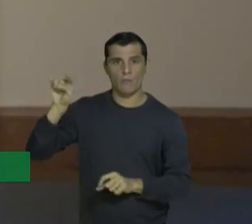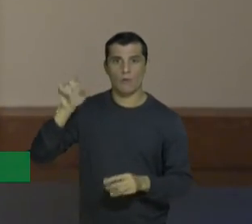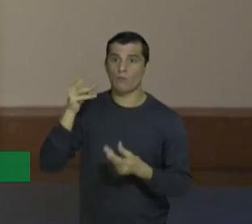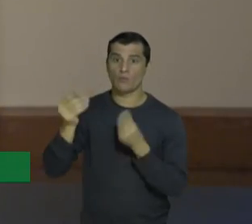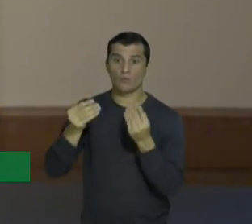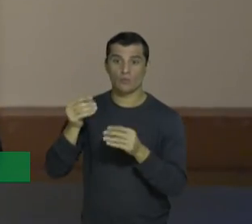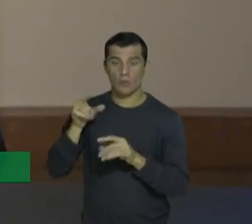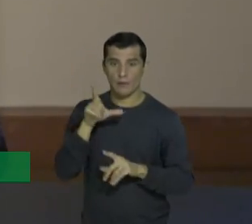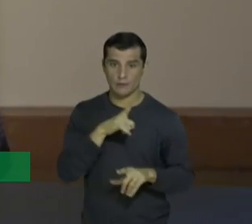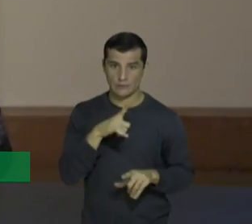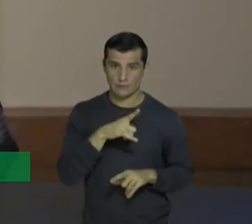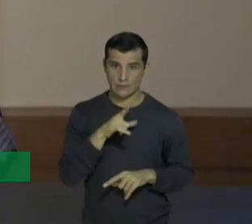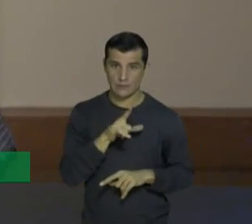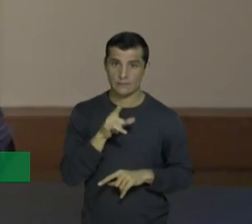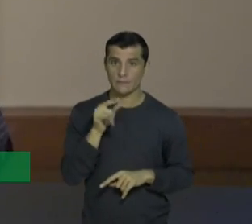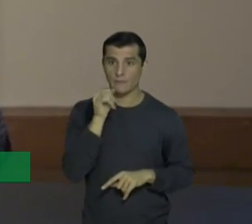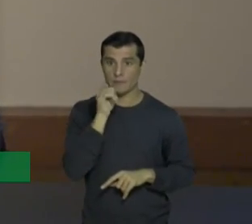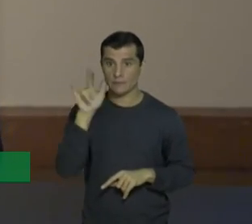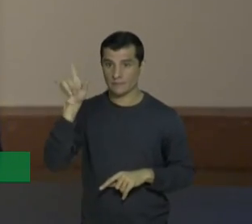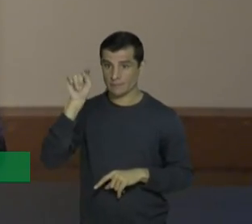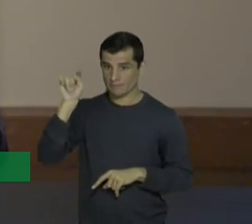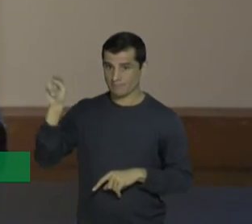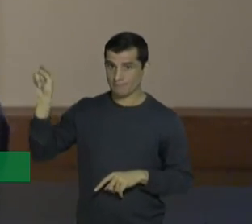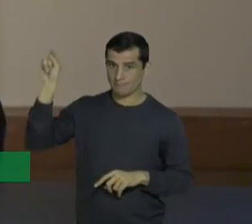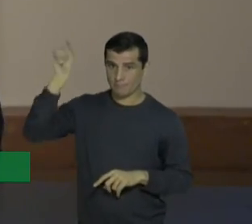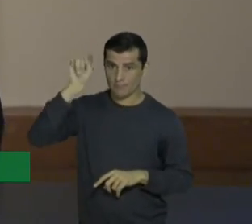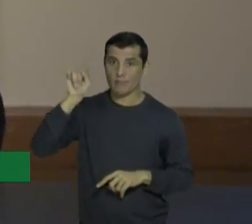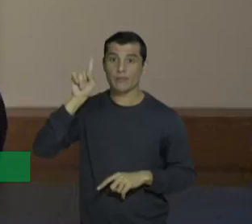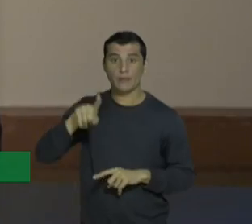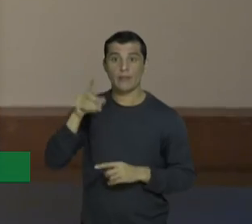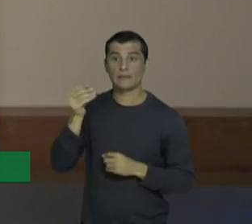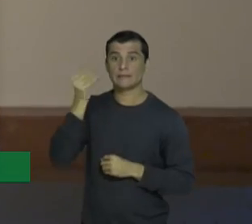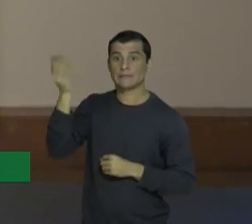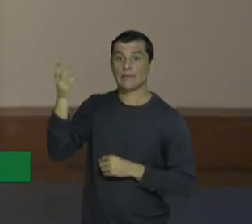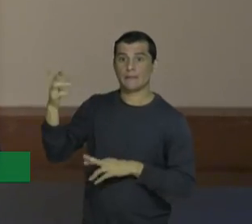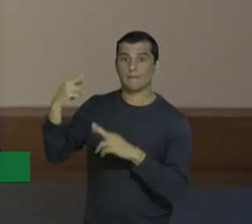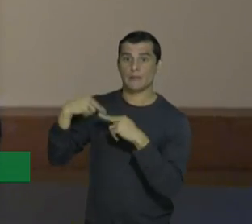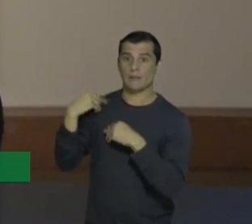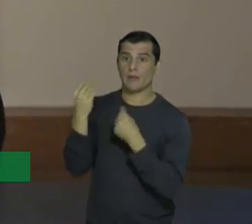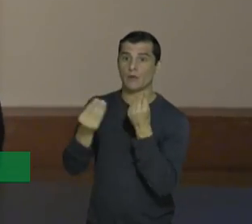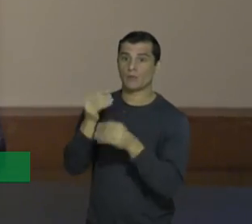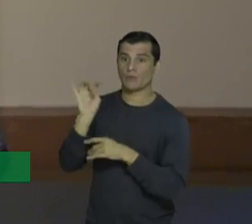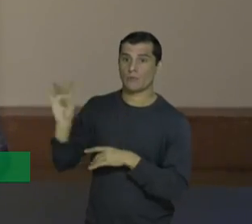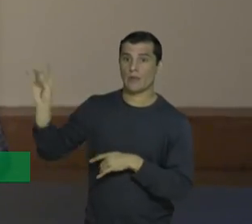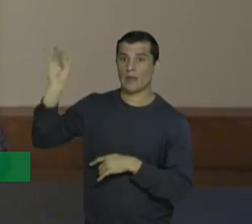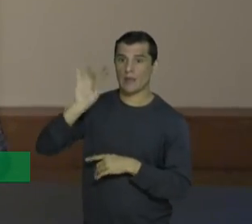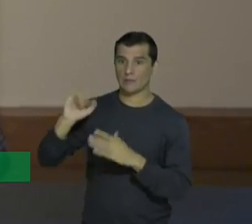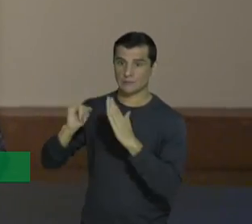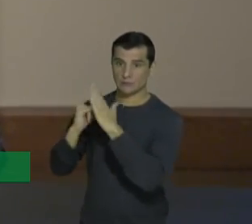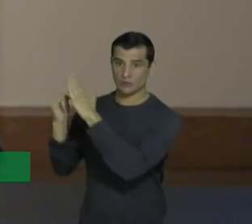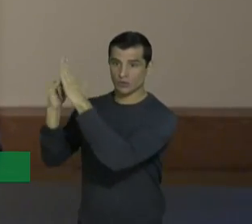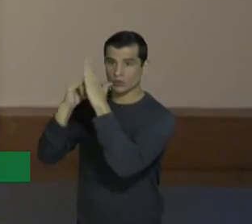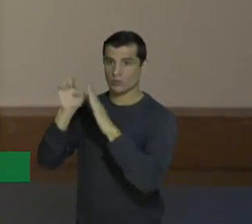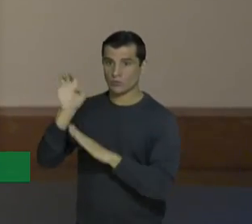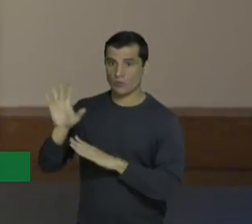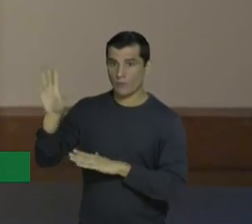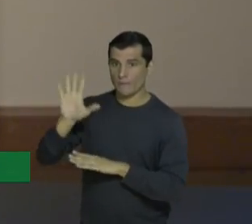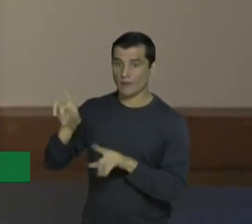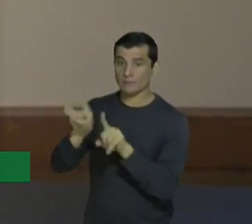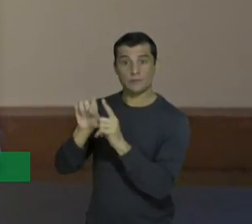a soberania nacional dos Estados membros ela foi delegada para as instituições europeias em particular a comissão